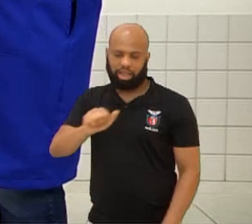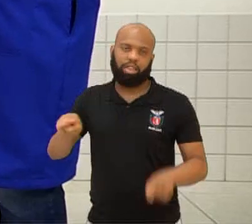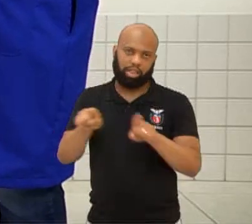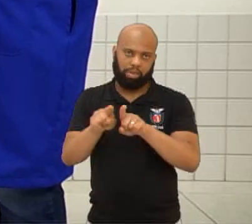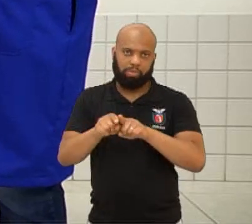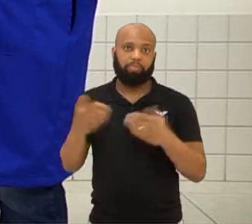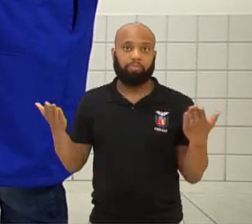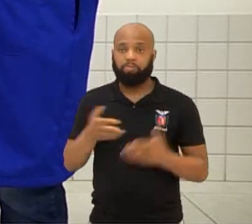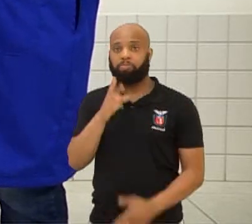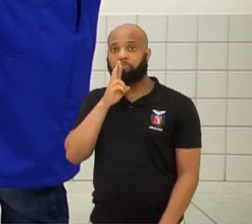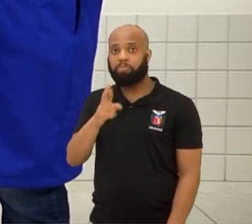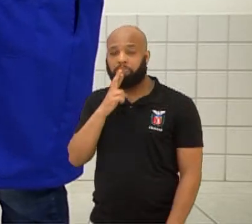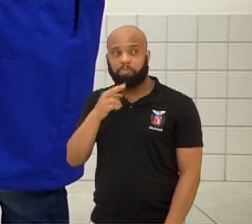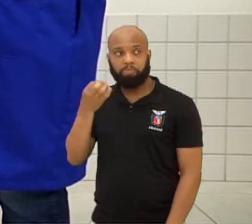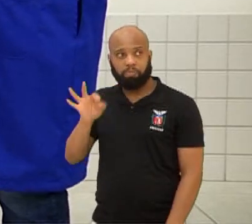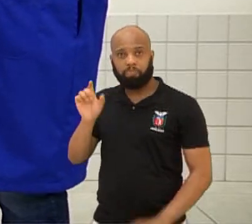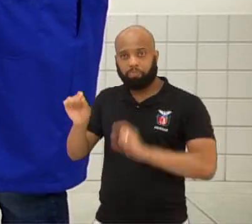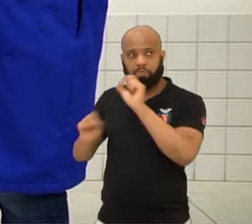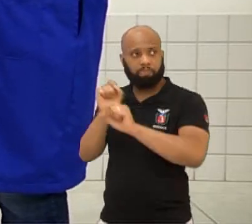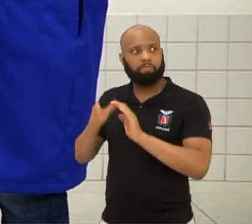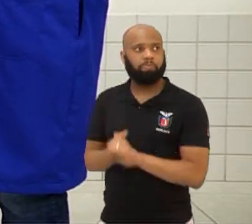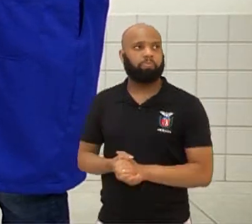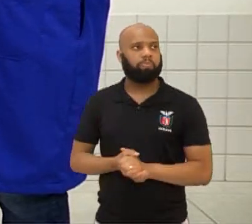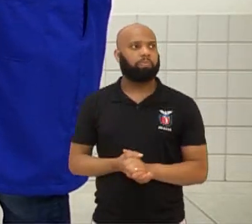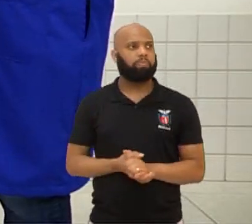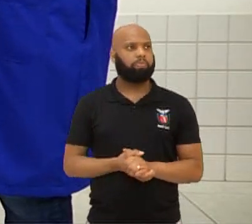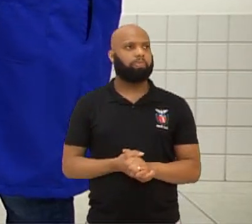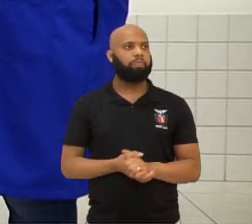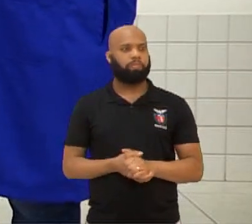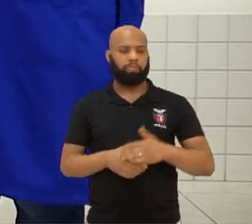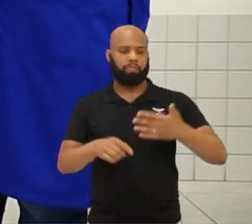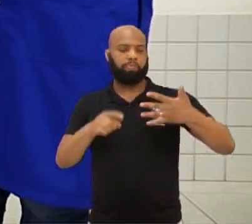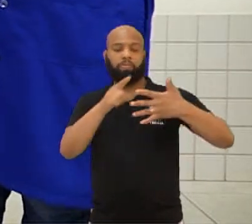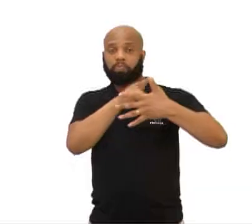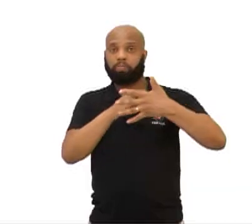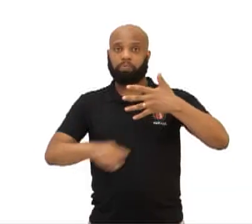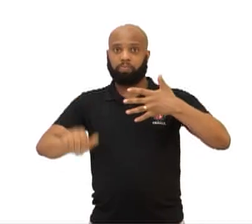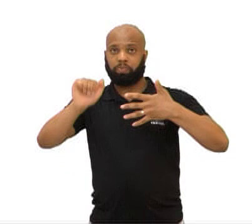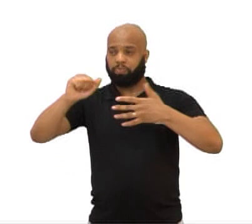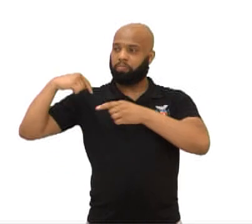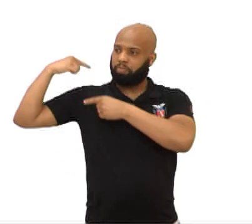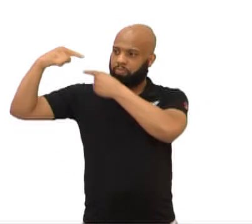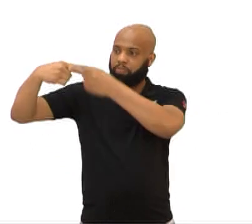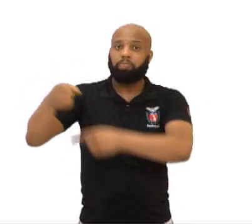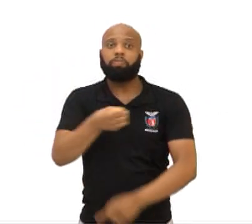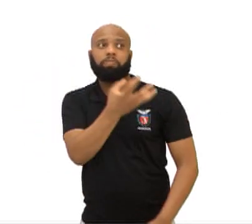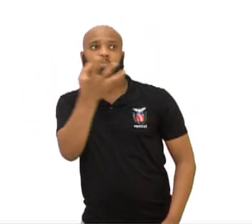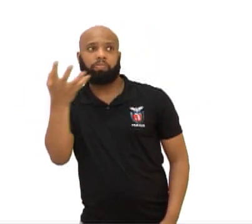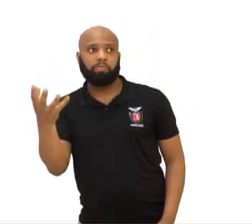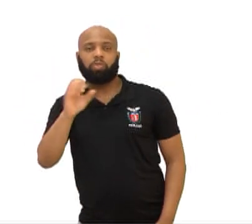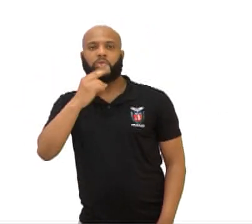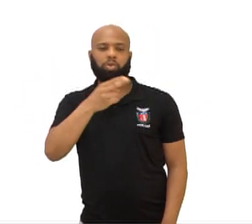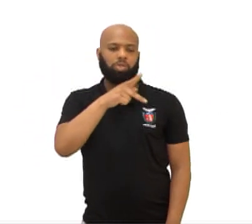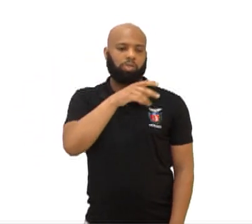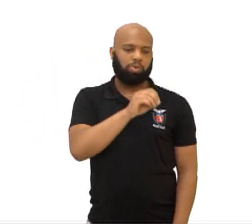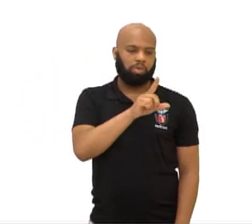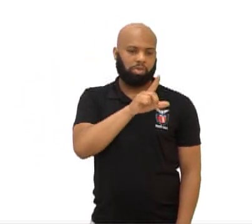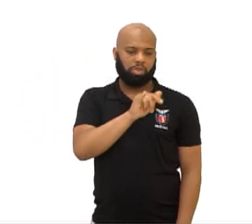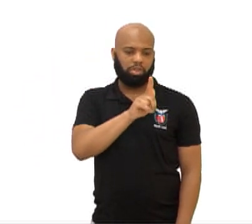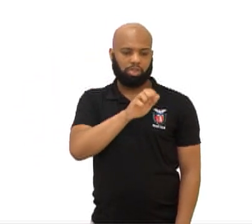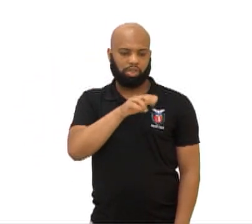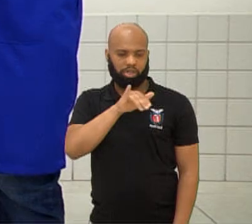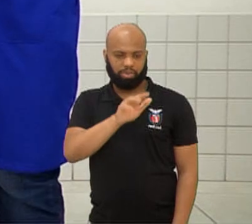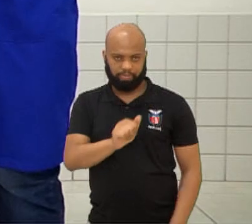dar a resposta antes de finalizar aqui, professor, que é alternativa A, herança quantitativa ou